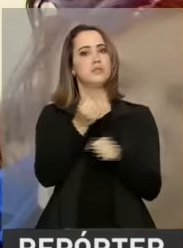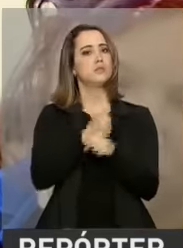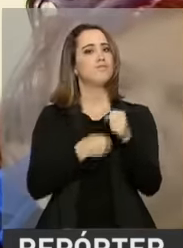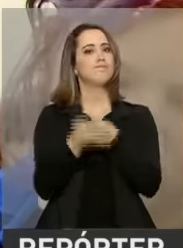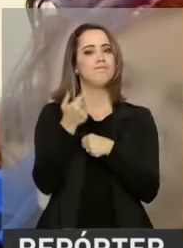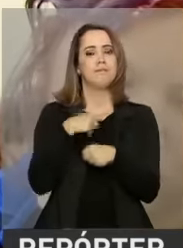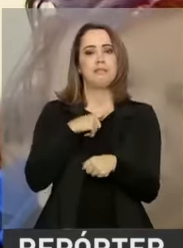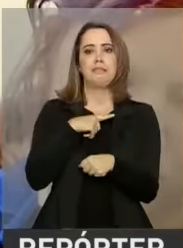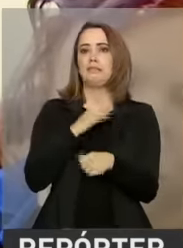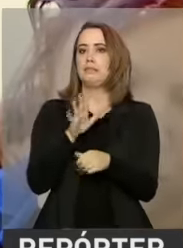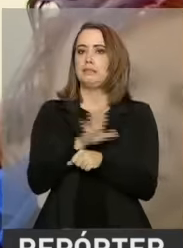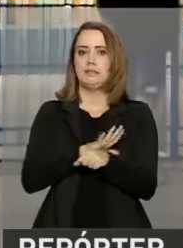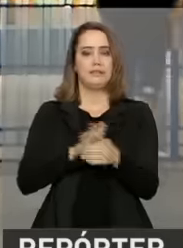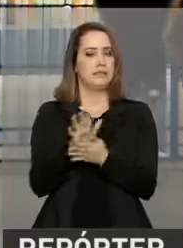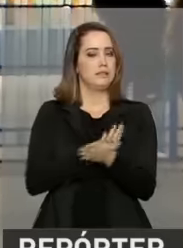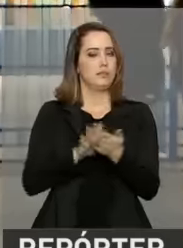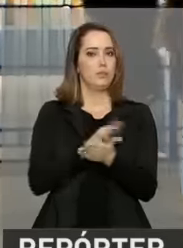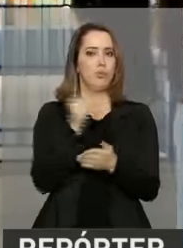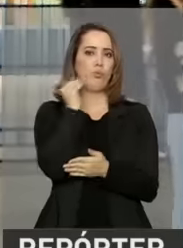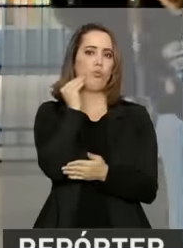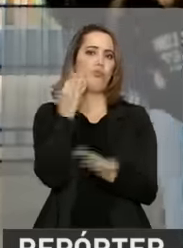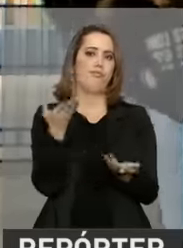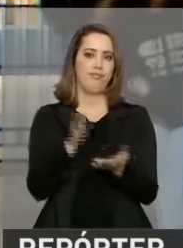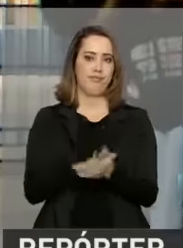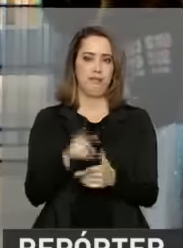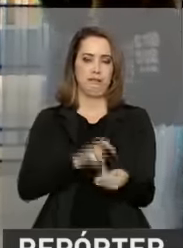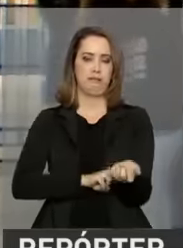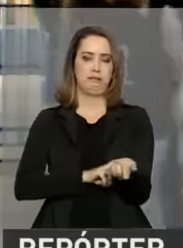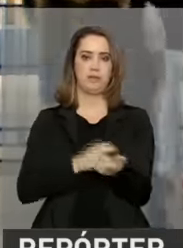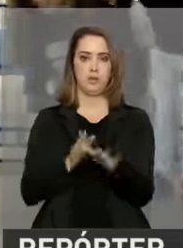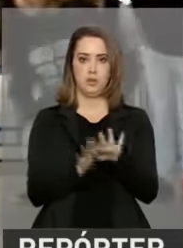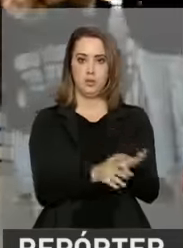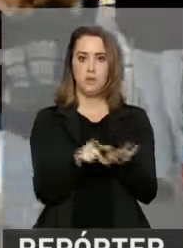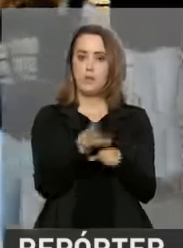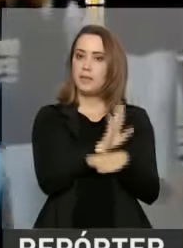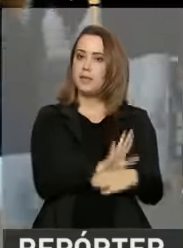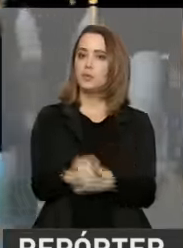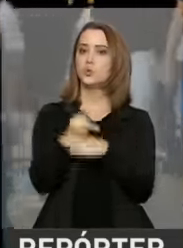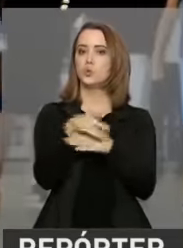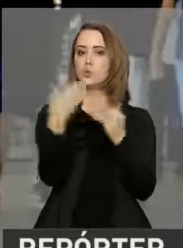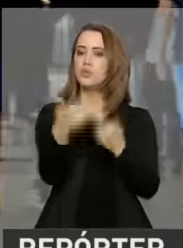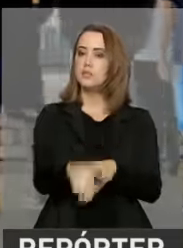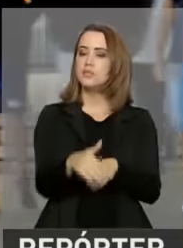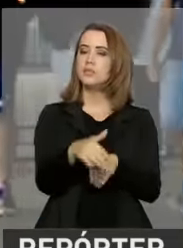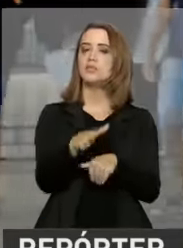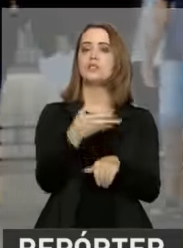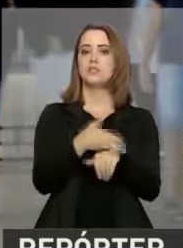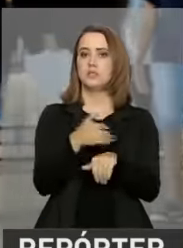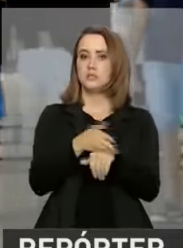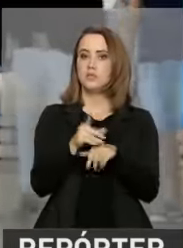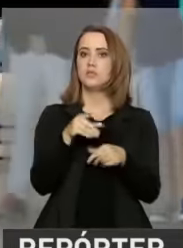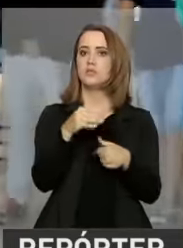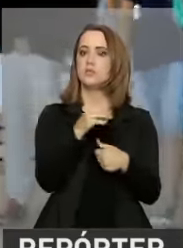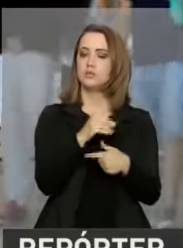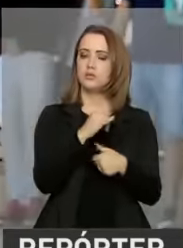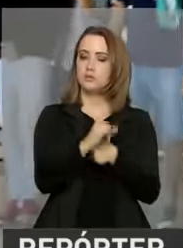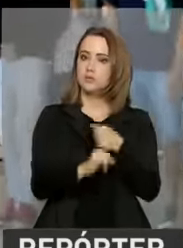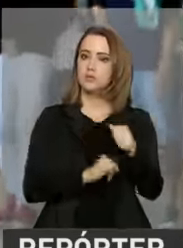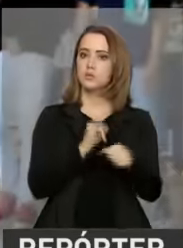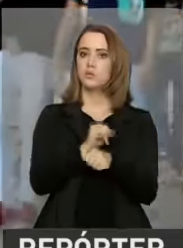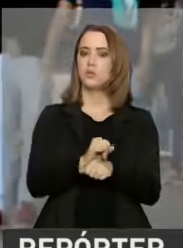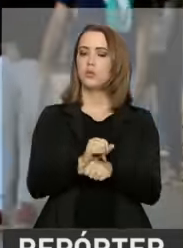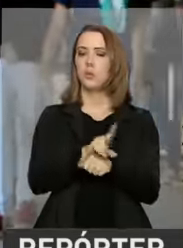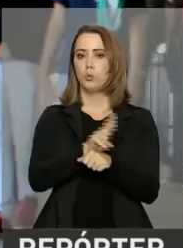nenhuma fiquei nervosa para ajudar na preparação dos alunos eles contam com a plataforma de estudos a hora do